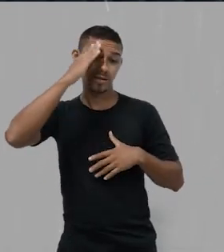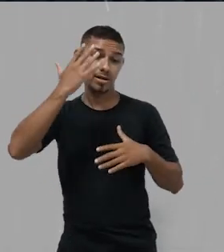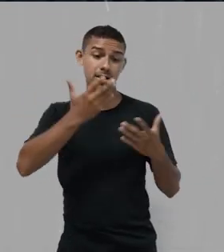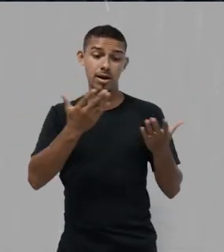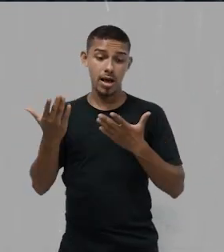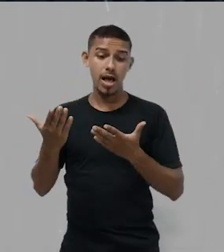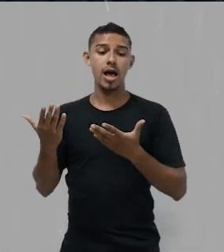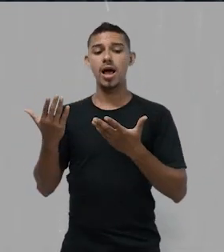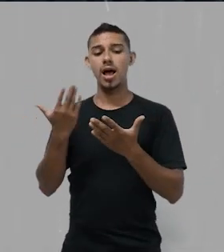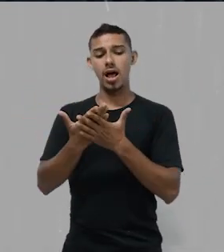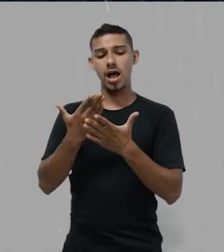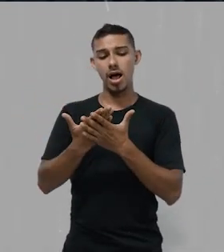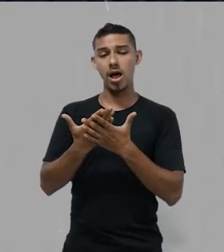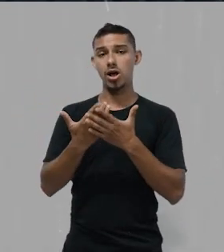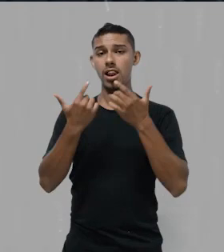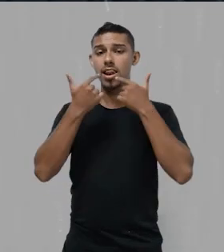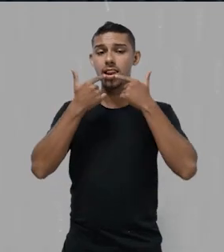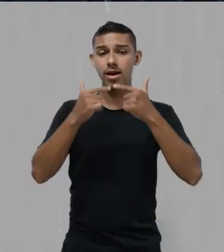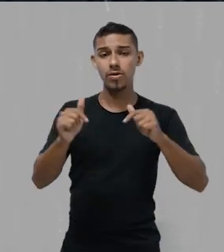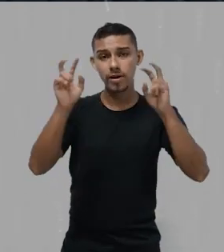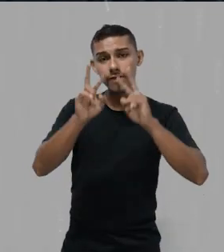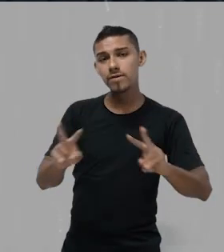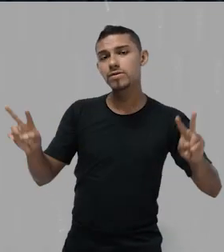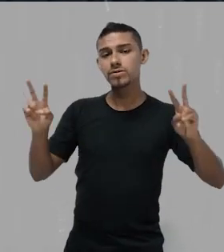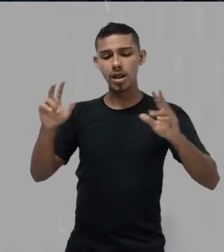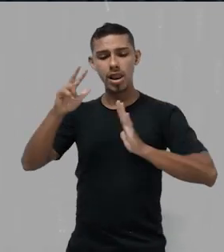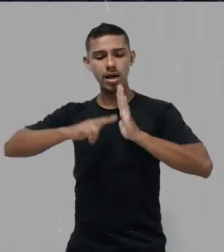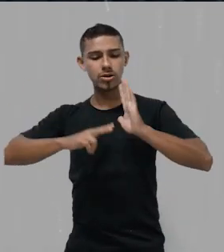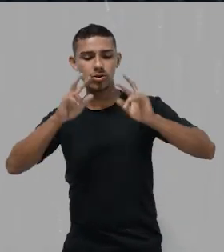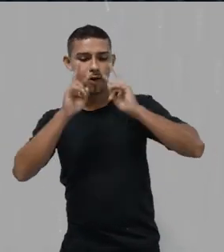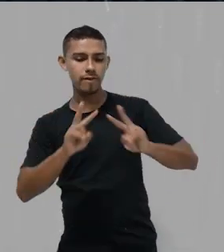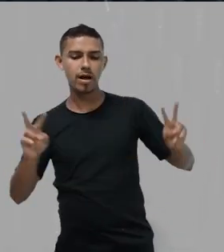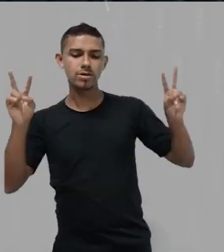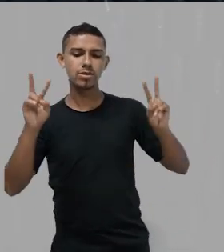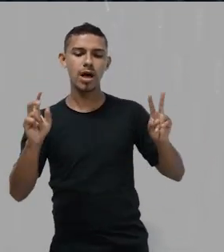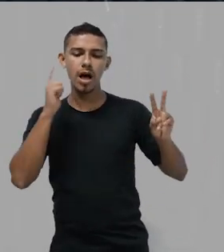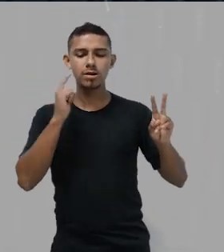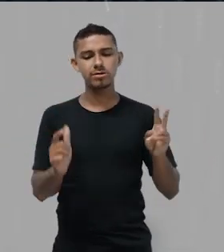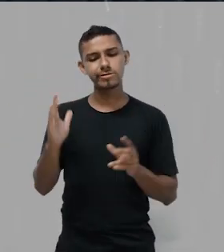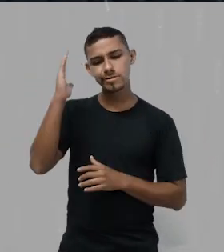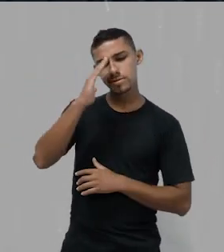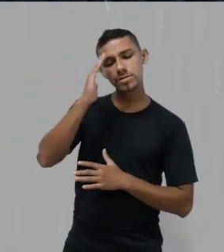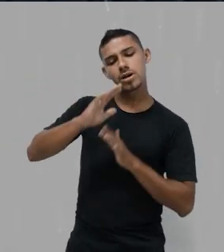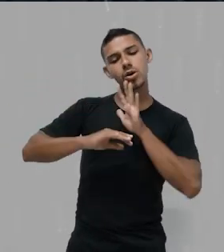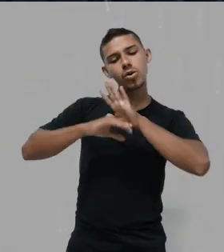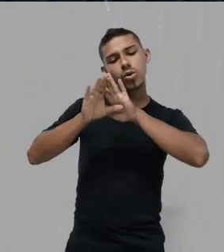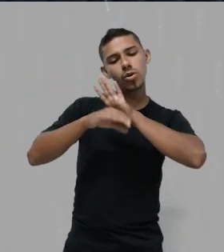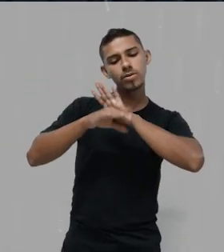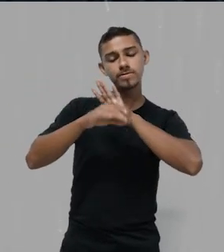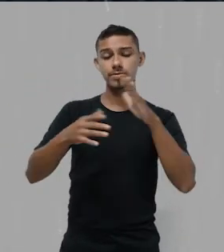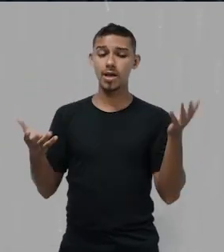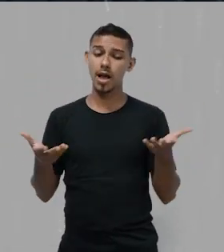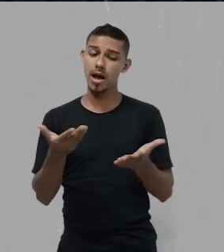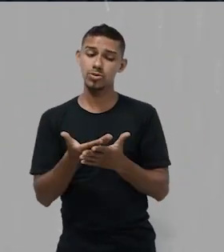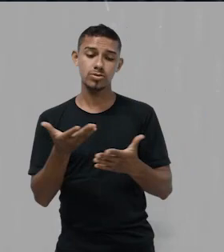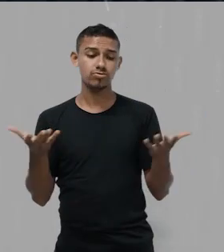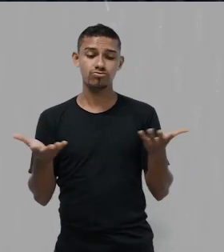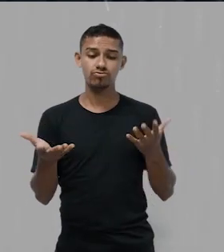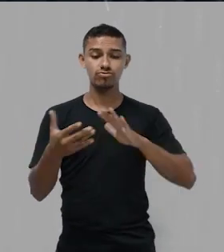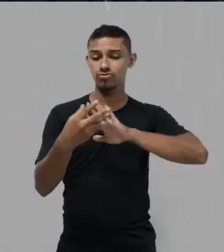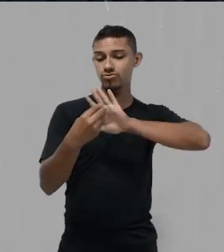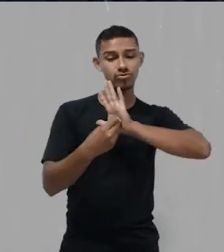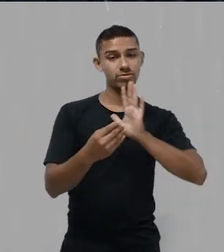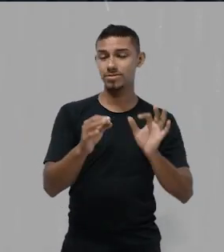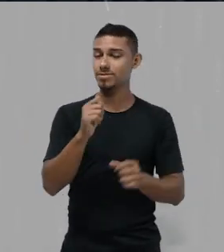aula sobre linguagem visual que a gente está trabalhando, leitura visual, para entender o que é o conceito. Mas como a gente não vai ter essa aula nesse momento, a gente vai entender